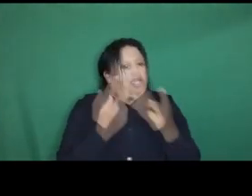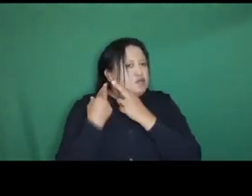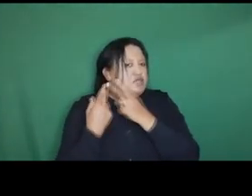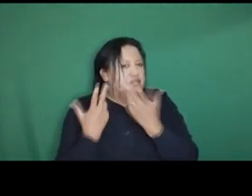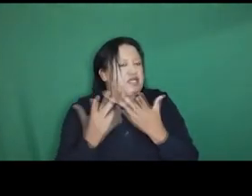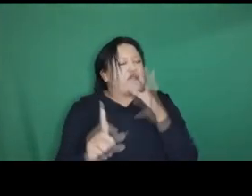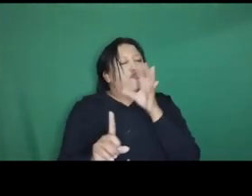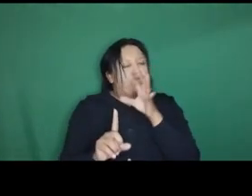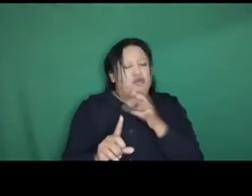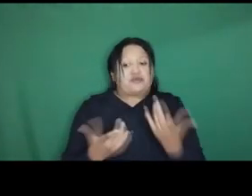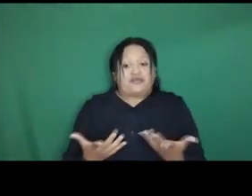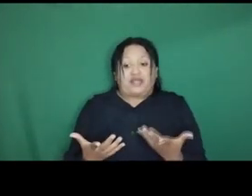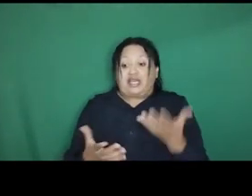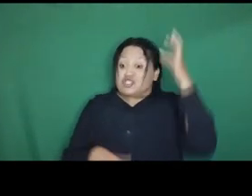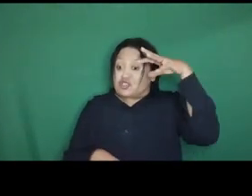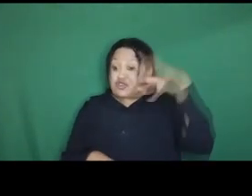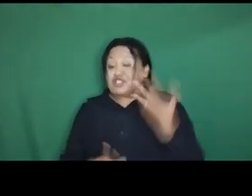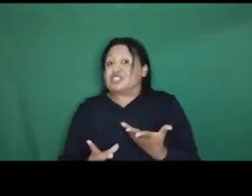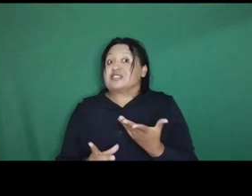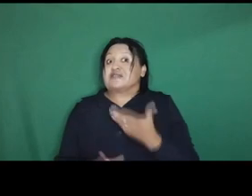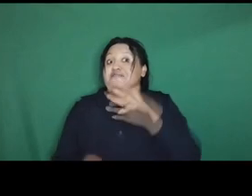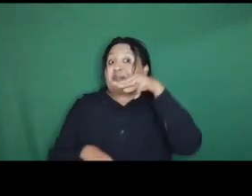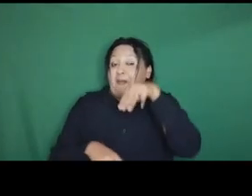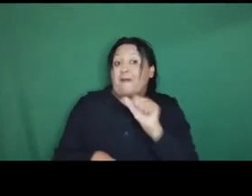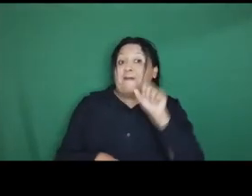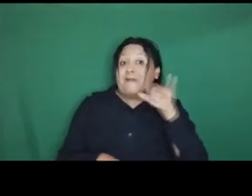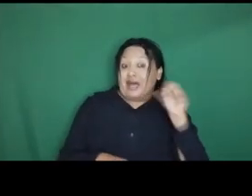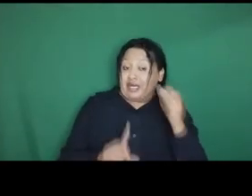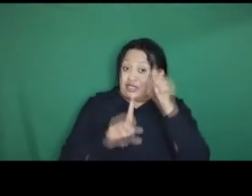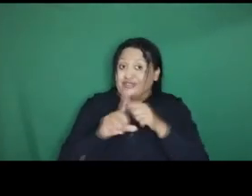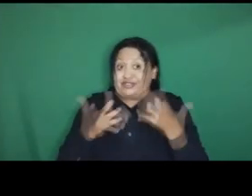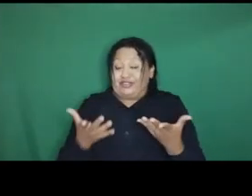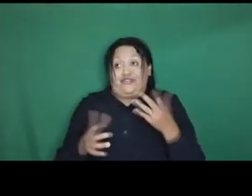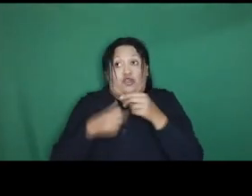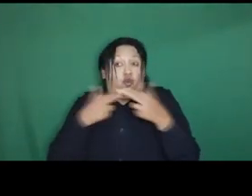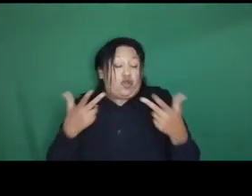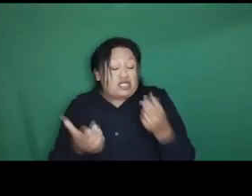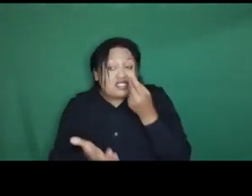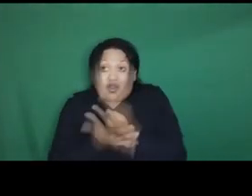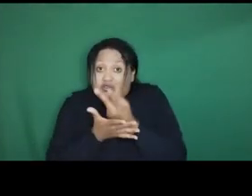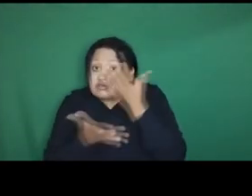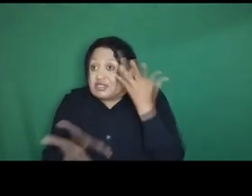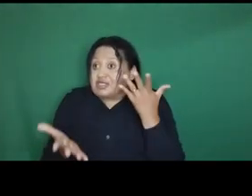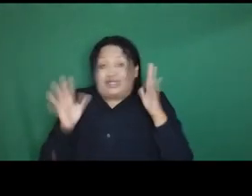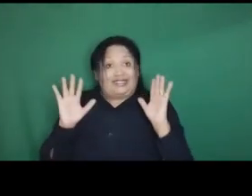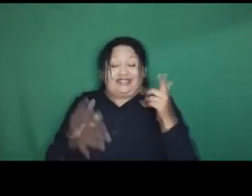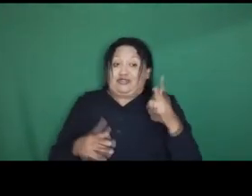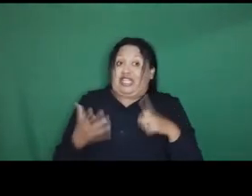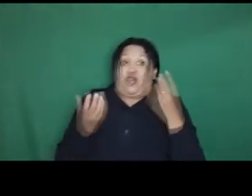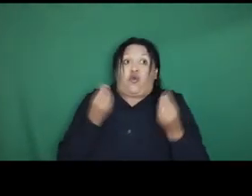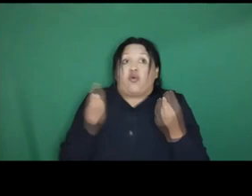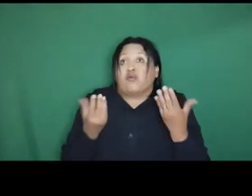específico das chuvas de Maio foi foi assim algo decisivo E aí a gente não tem